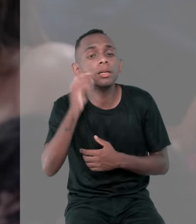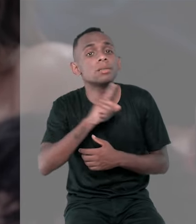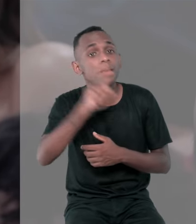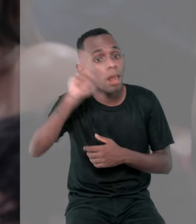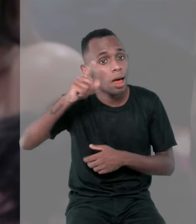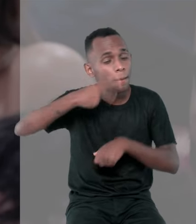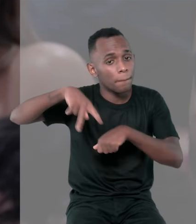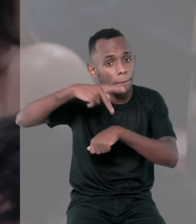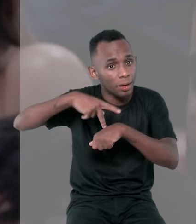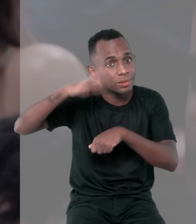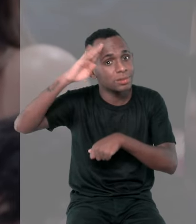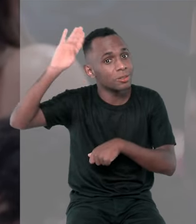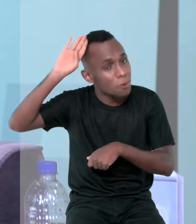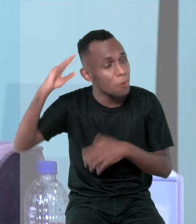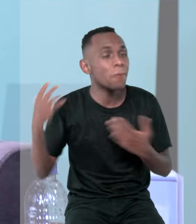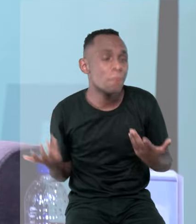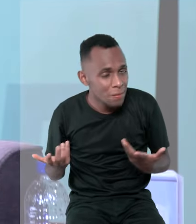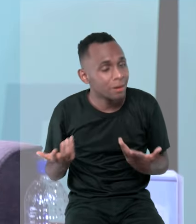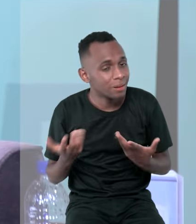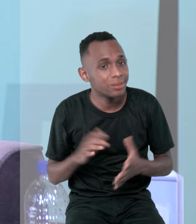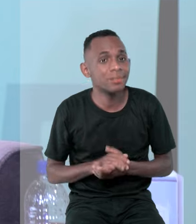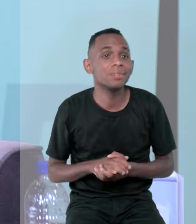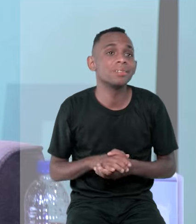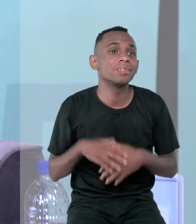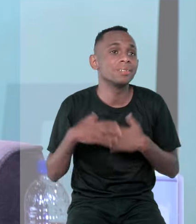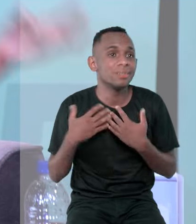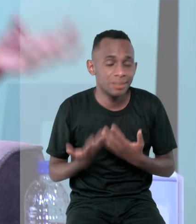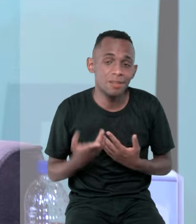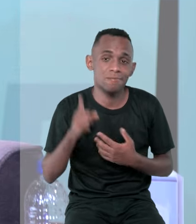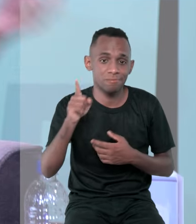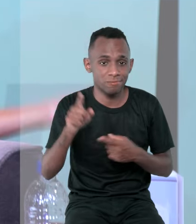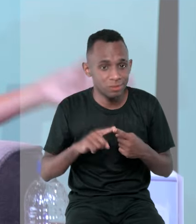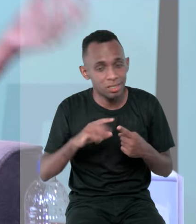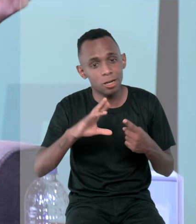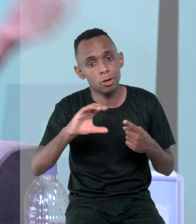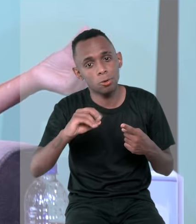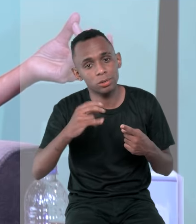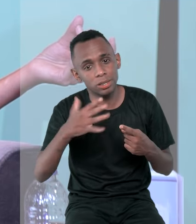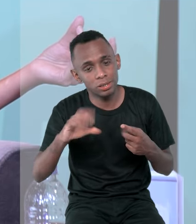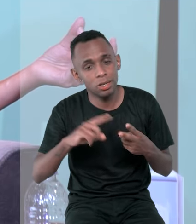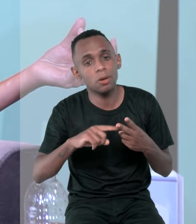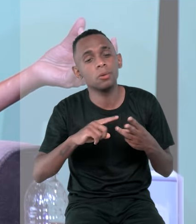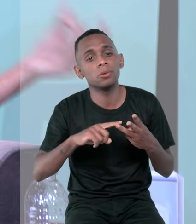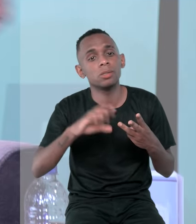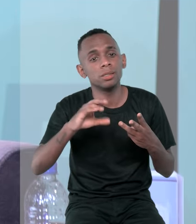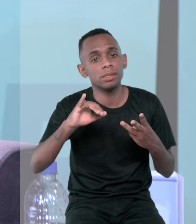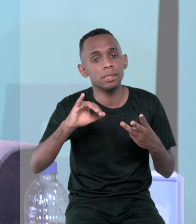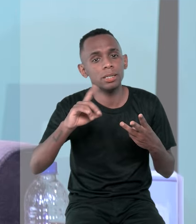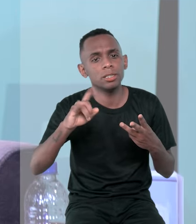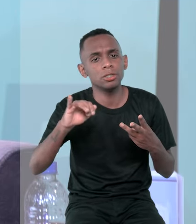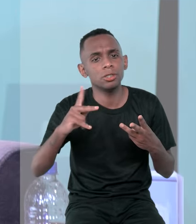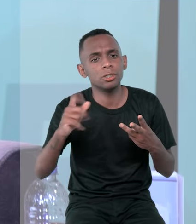da experiência em Cuba, porque sei que foi, né, foi você, Conceição, Cidinha,